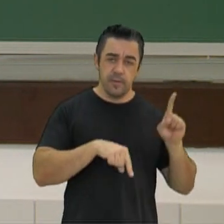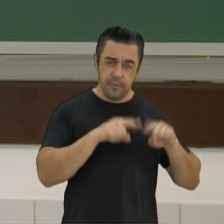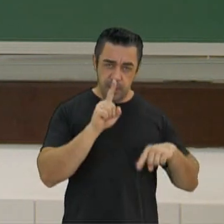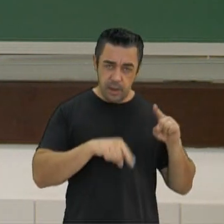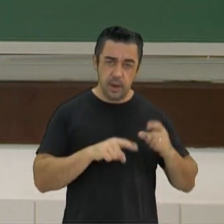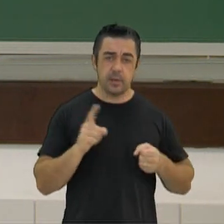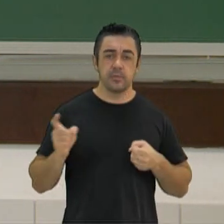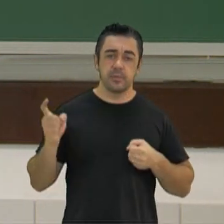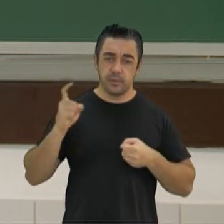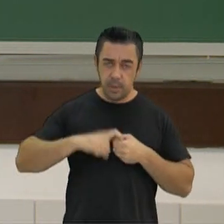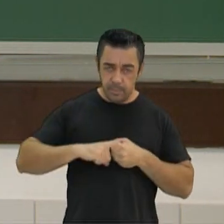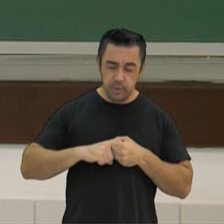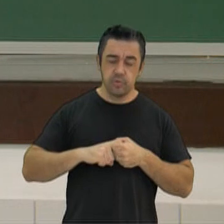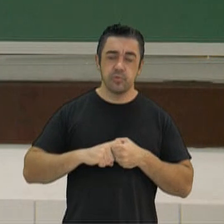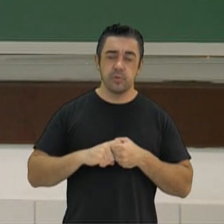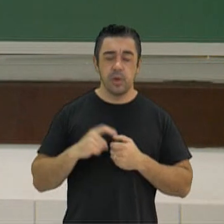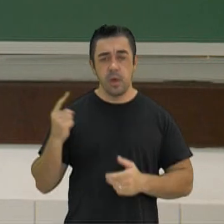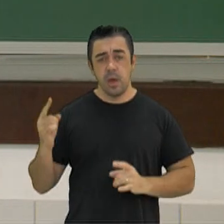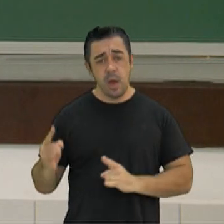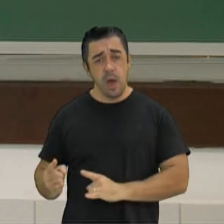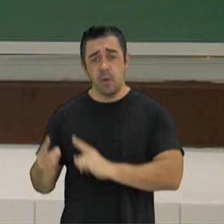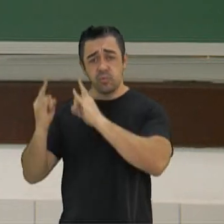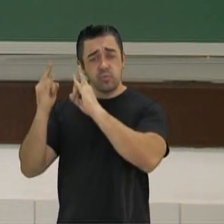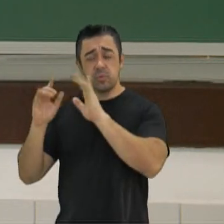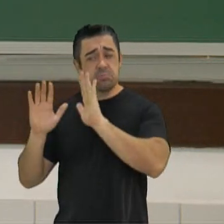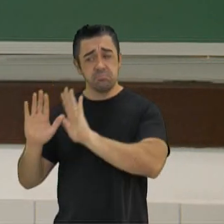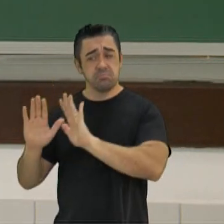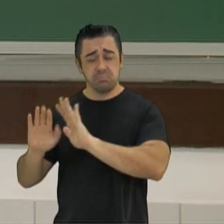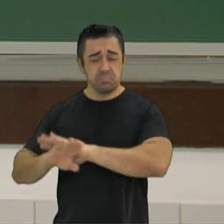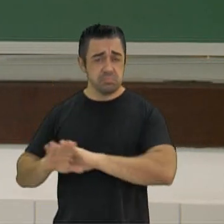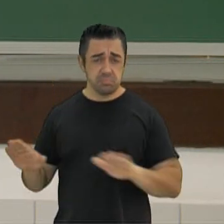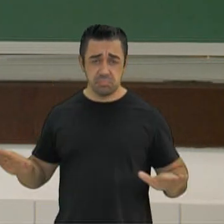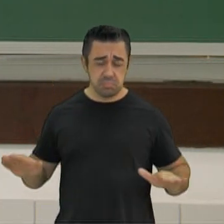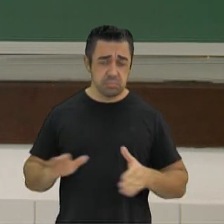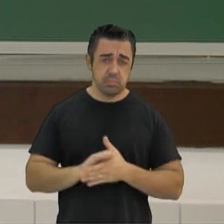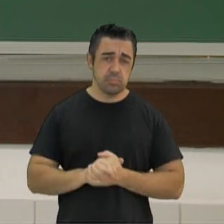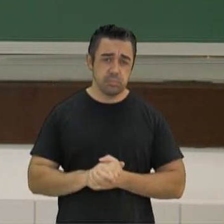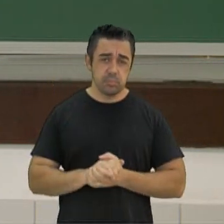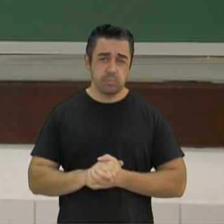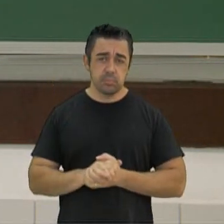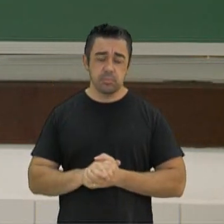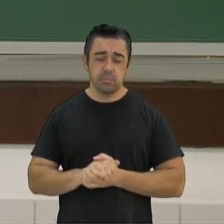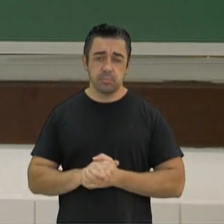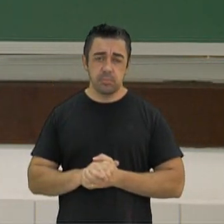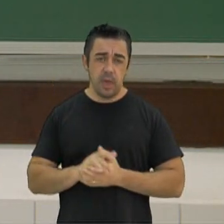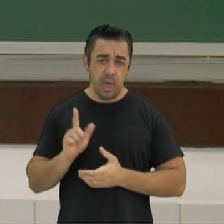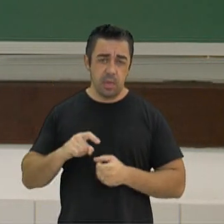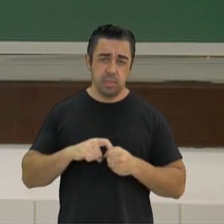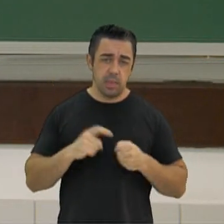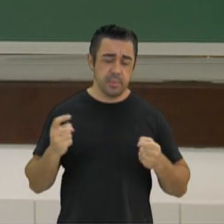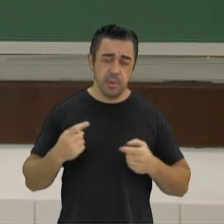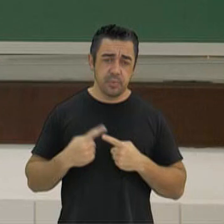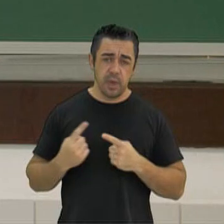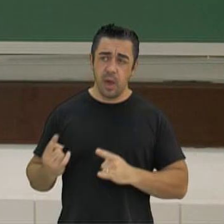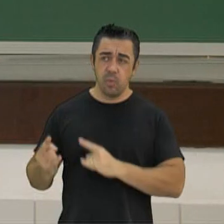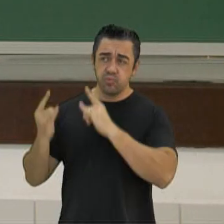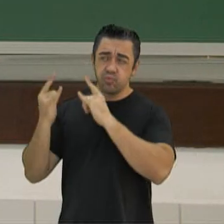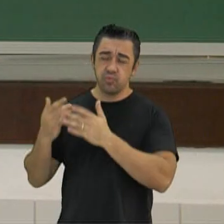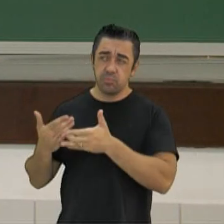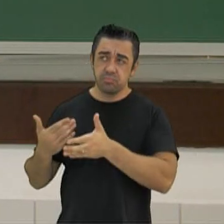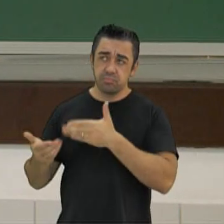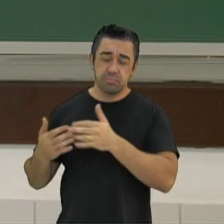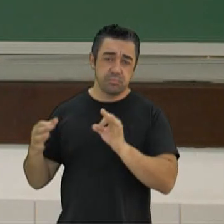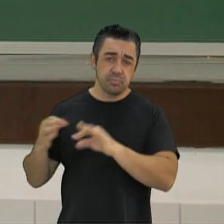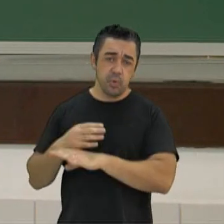variável dependente. A altura seria o quê? A variável independente, certo? Porque a altura não depende do tempo para subir, o